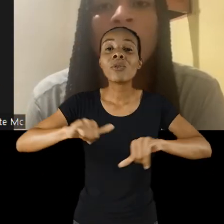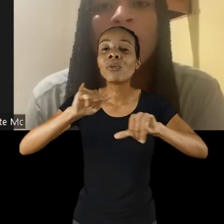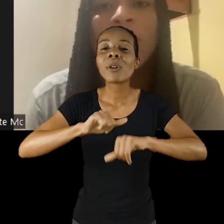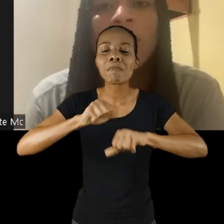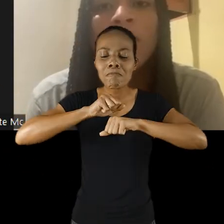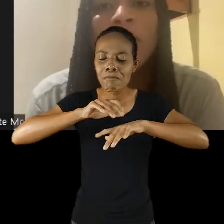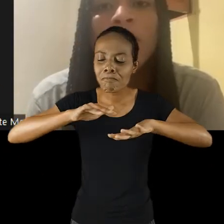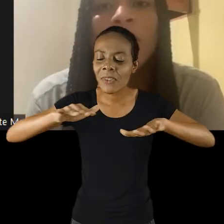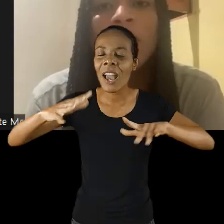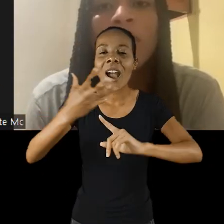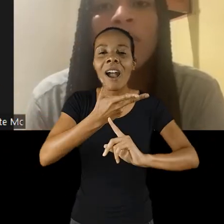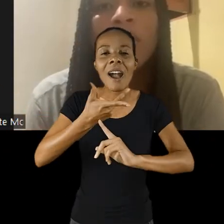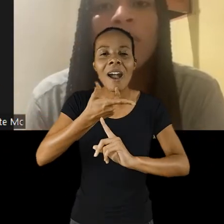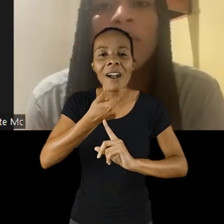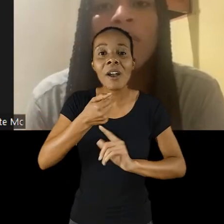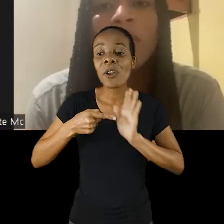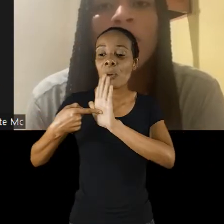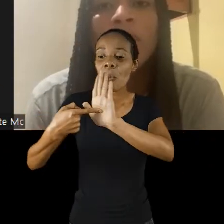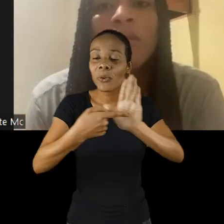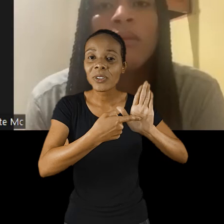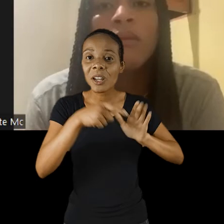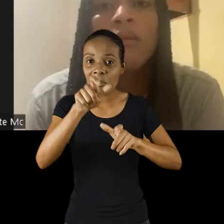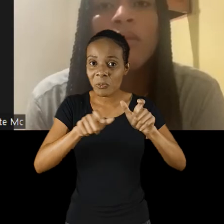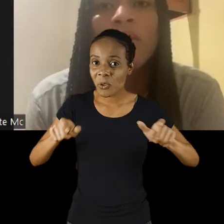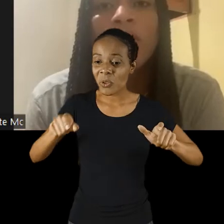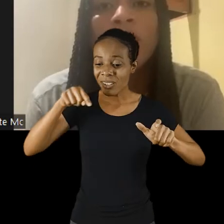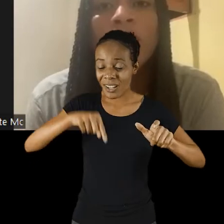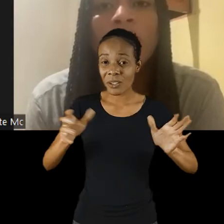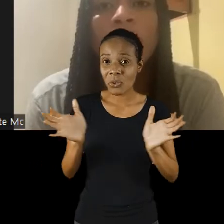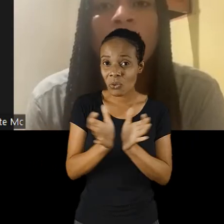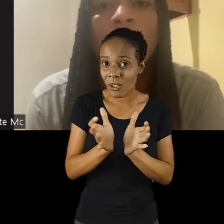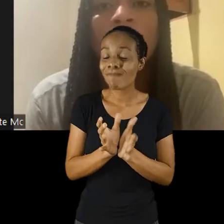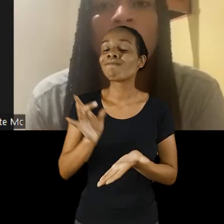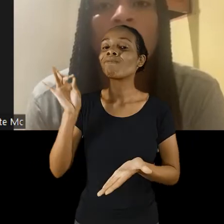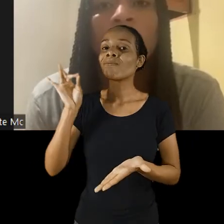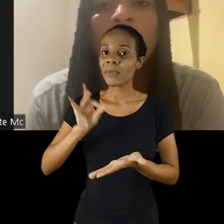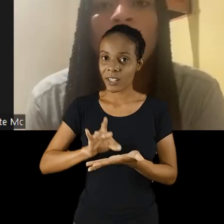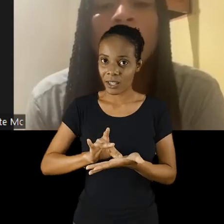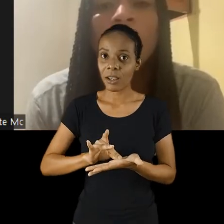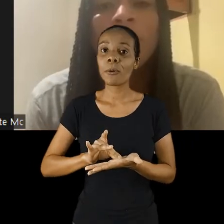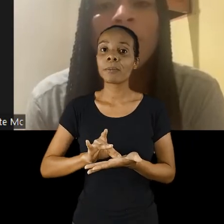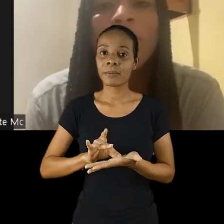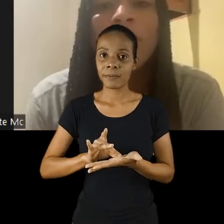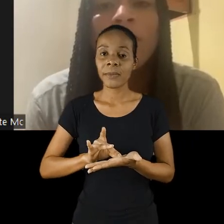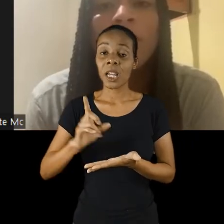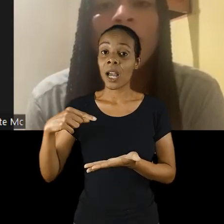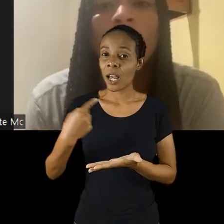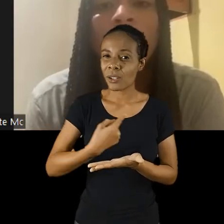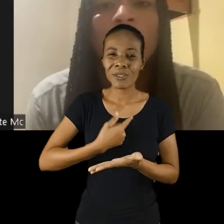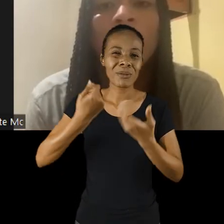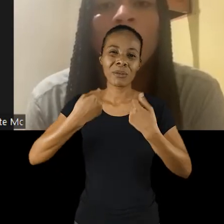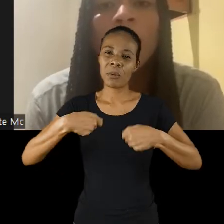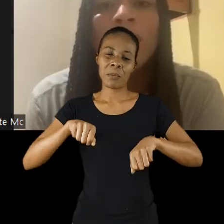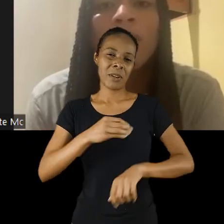mostrar para aquelas pessoas que estavam ali naquela situação que realmente a gente não precisa viver,